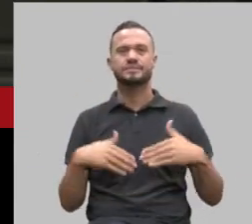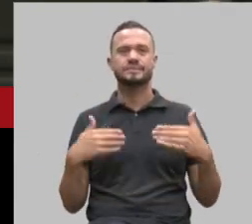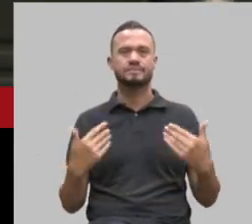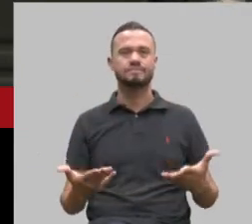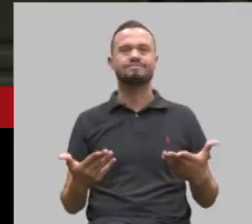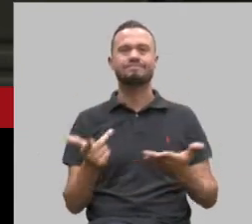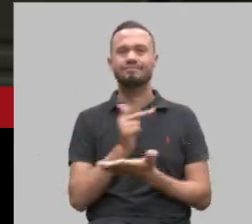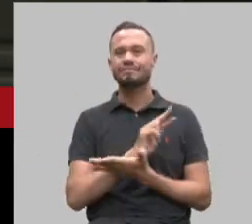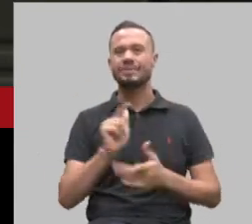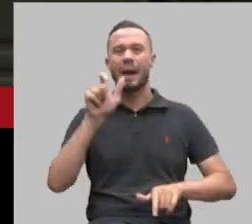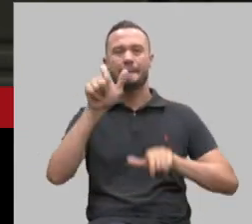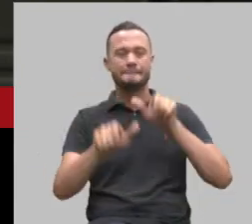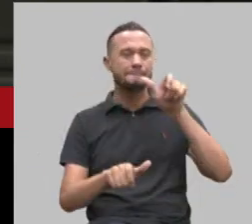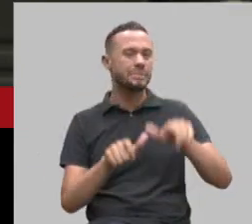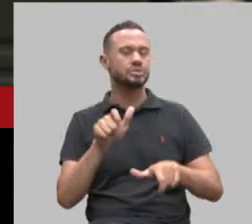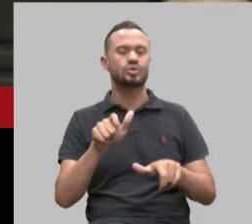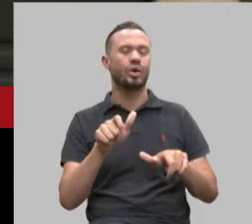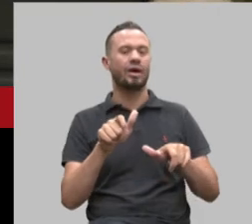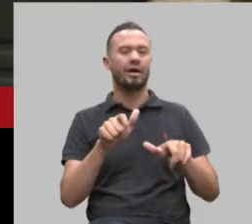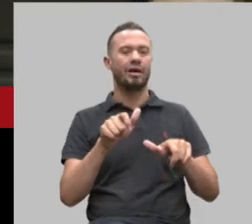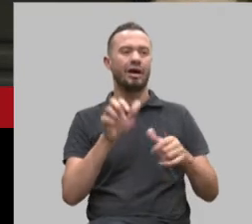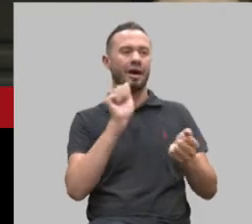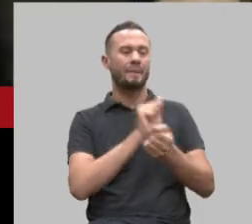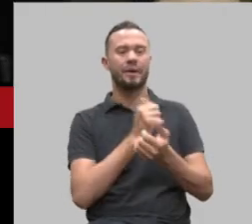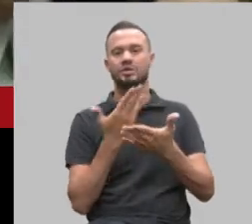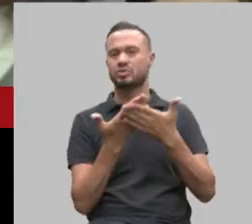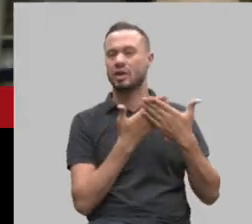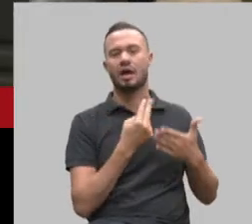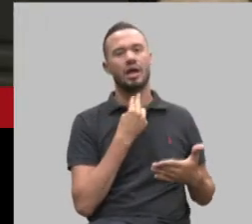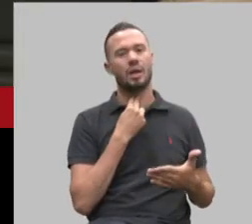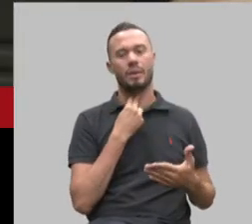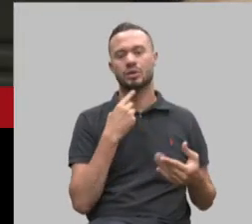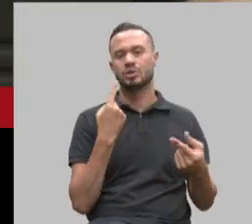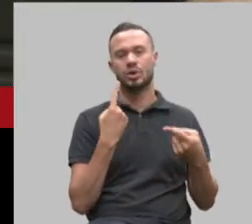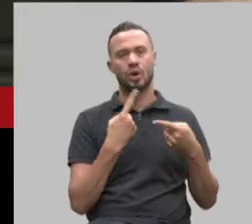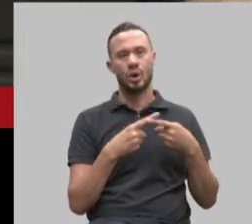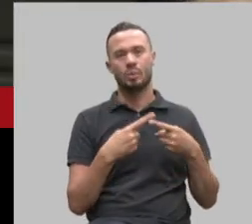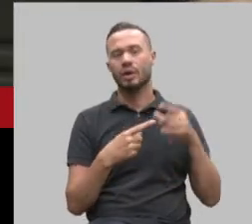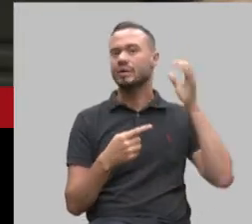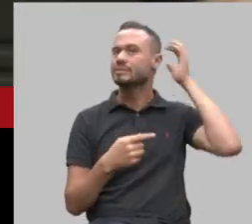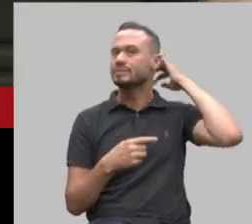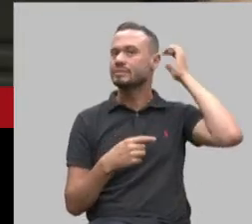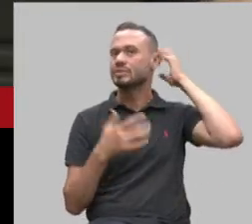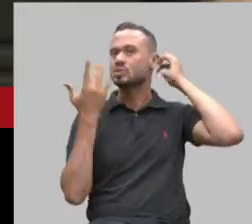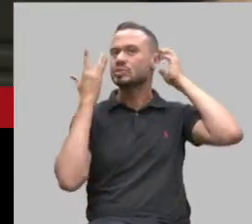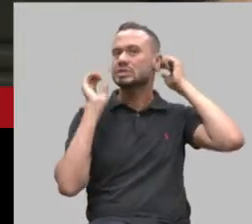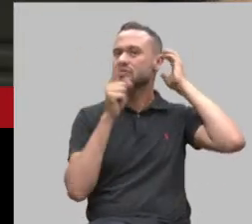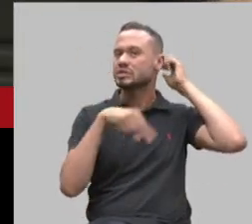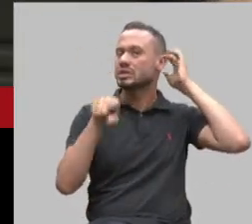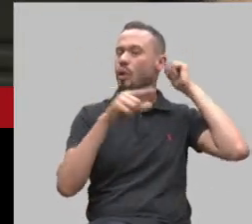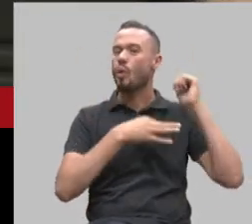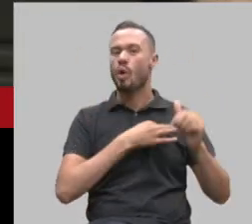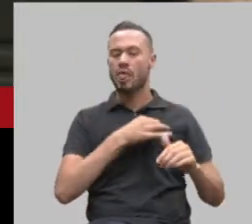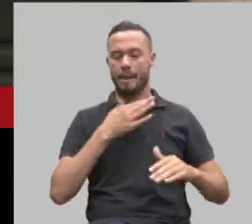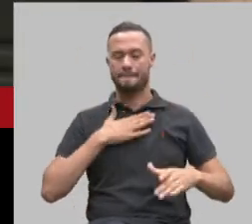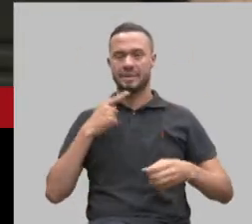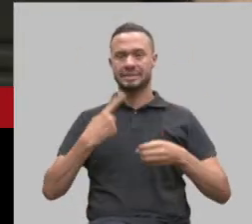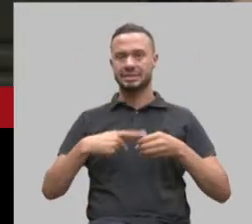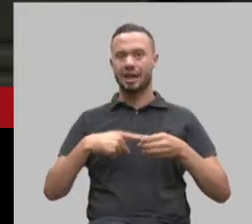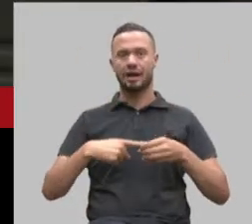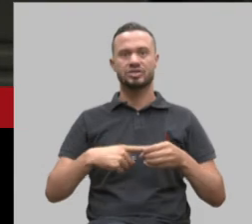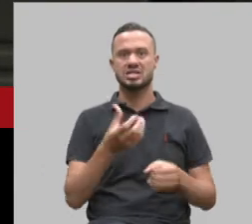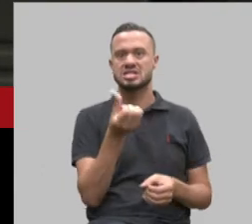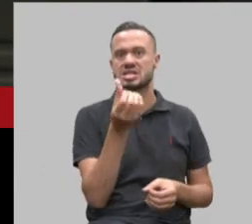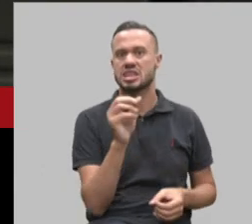pessoas deixam de estudar e isso não pode porque não sei vocês na minha cidade o uniforme é R 60 a